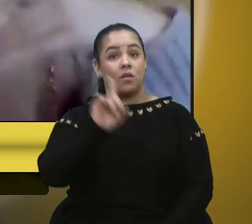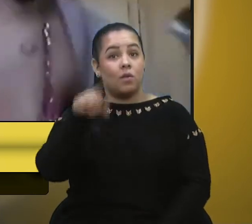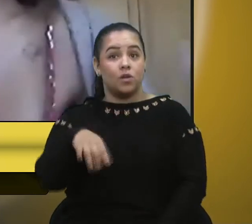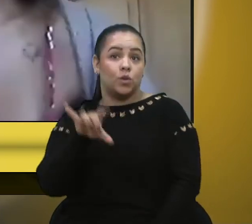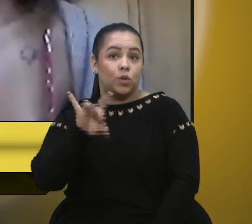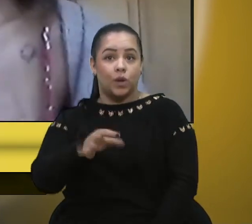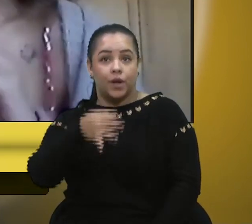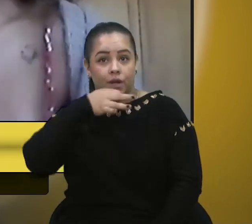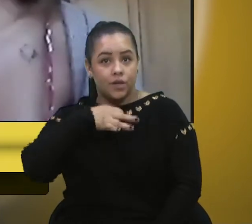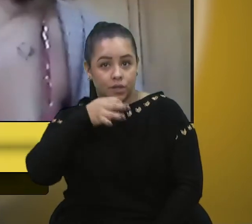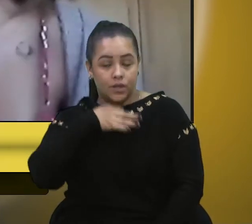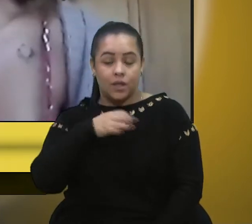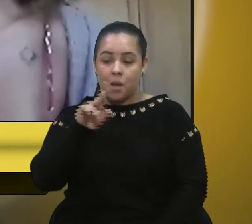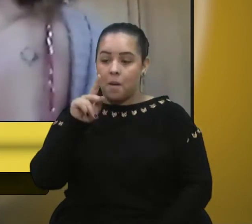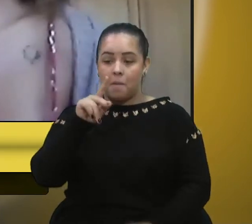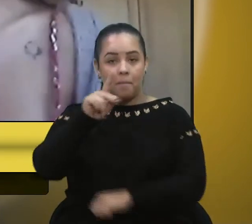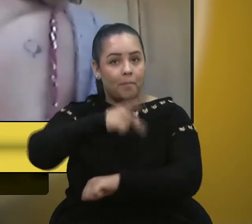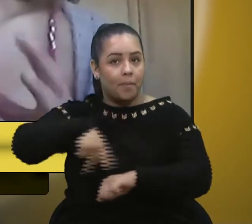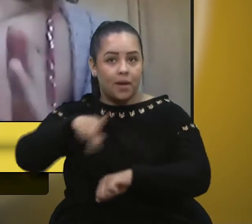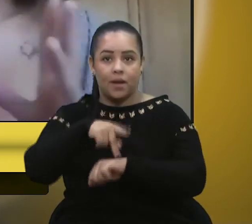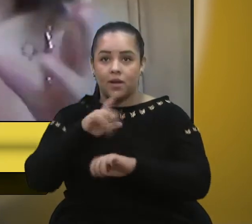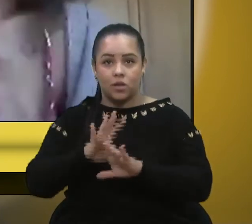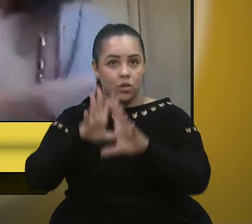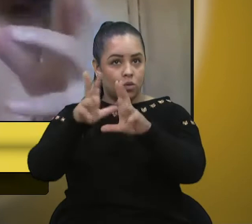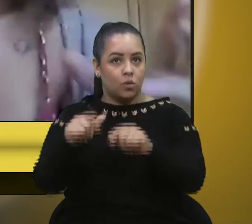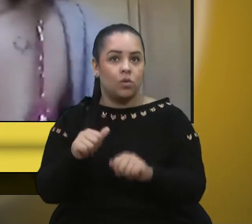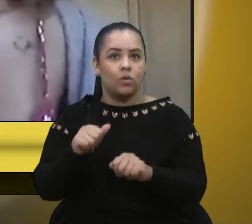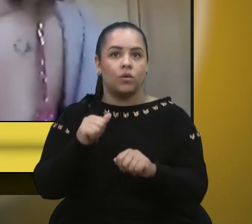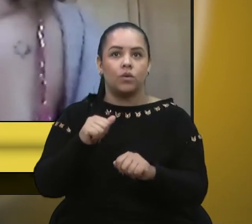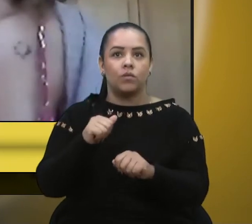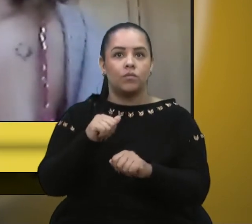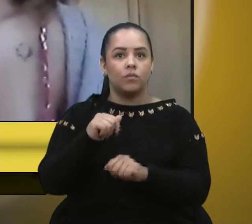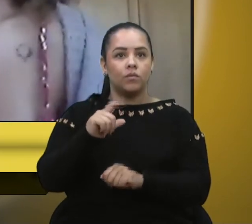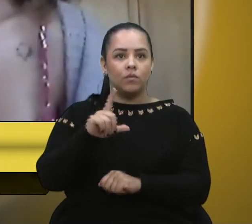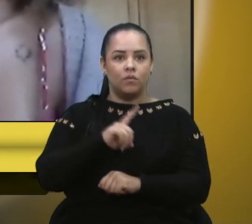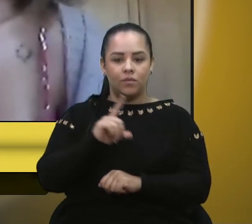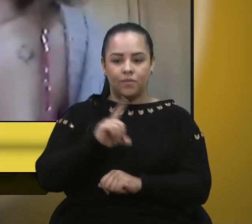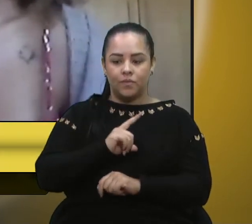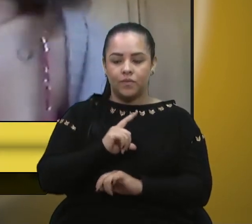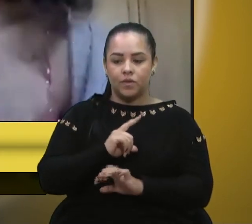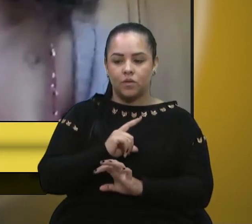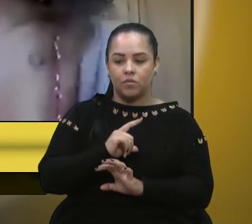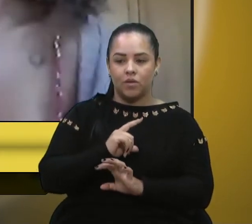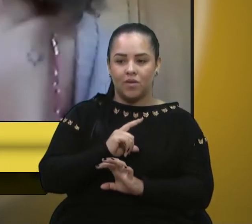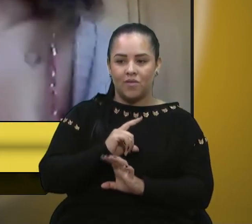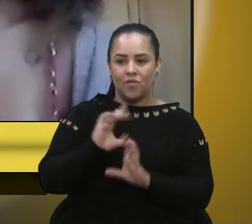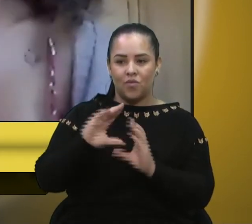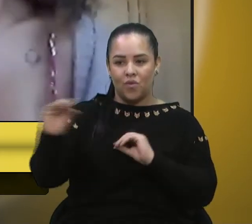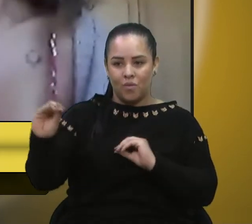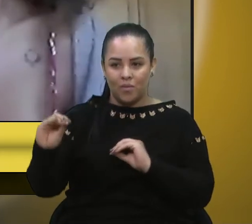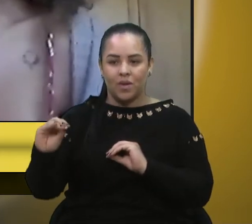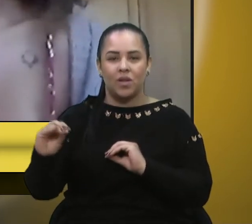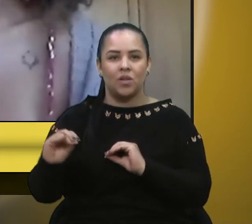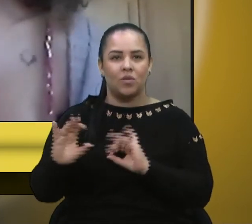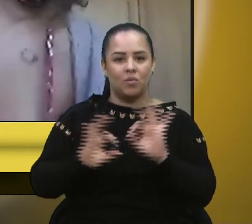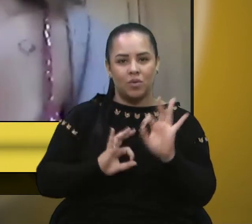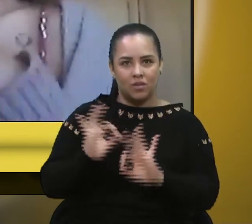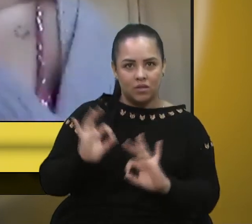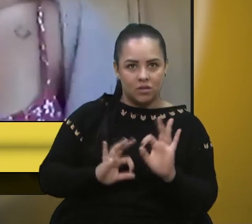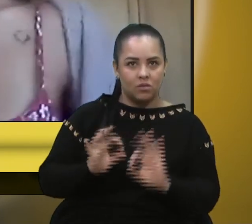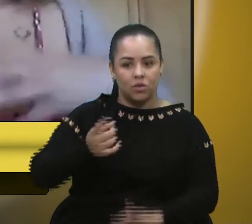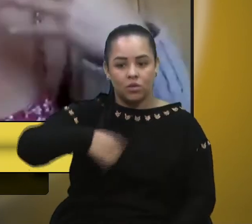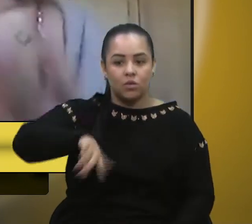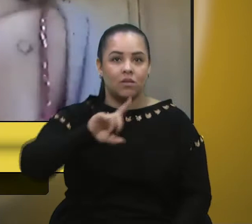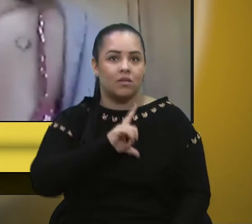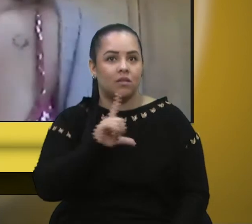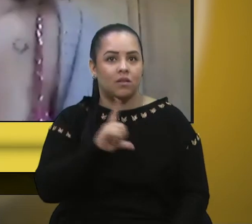Sul, é algo do nosso país inteiro. Então, isso foge de um planejamento que nós tínhamos, e acontece também com o poder público.